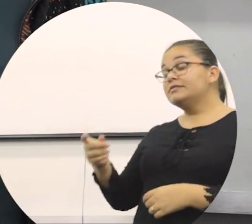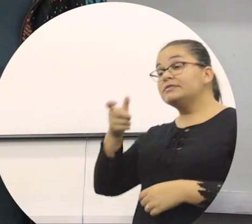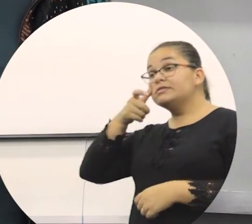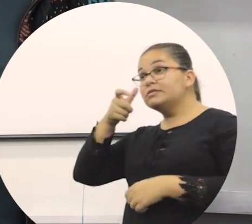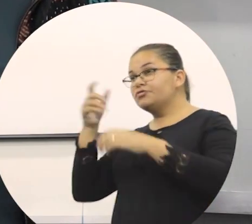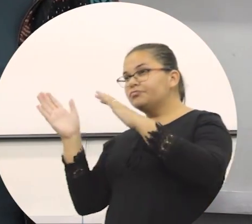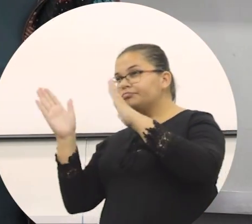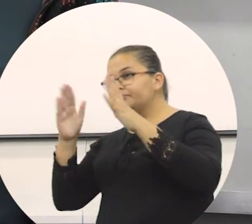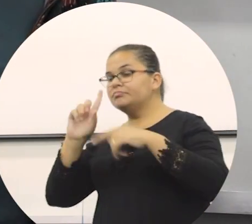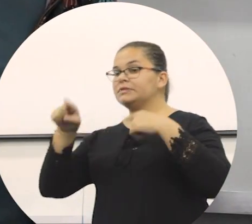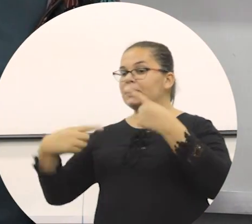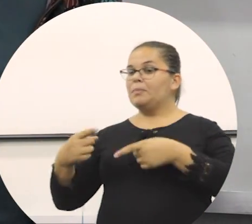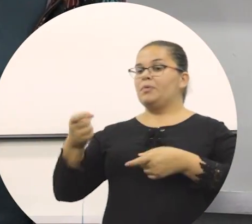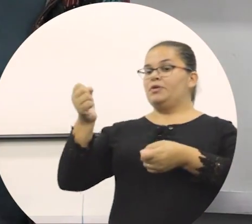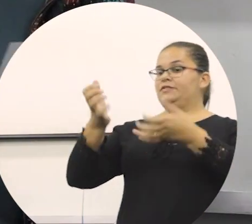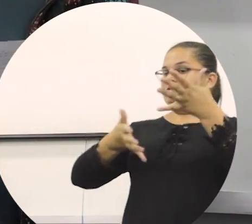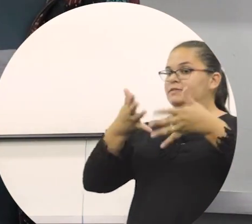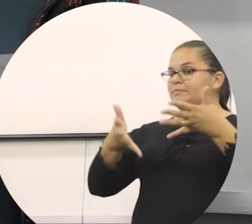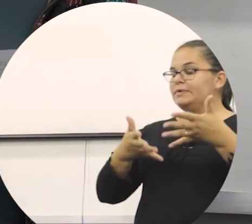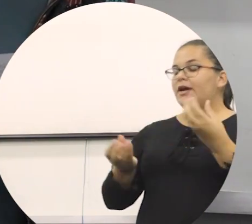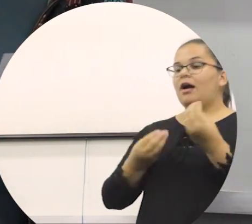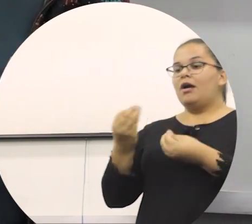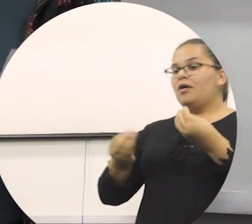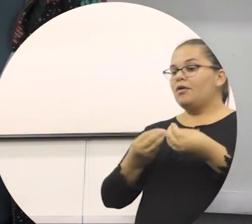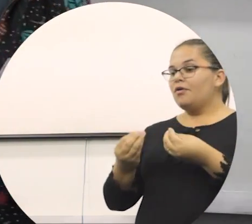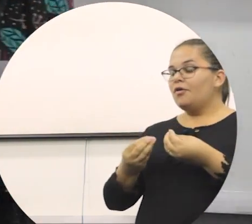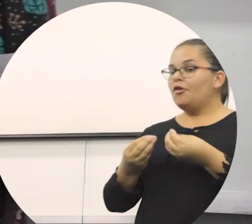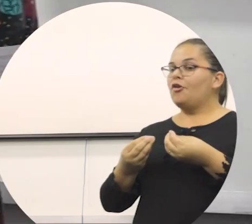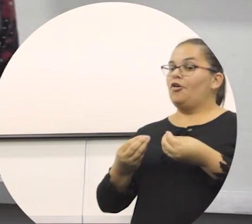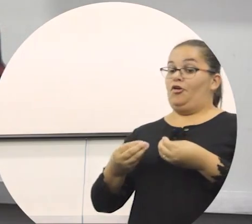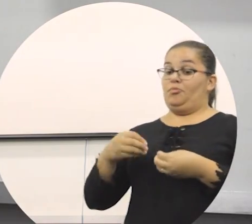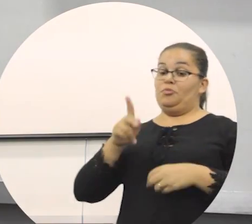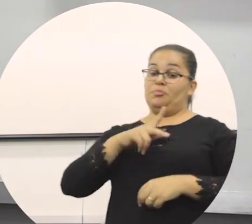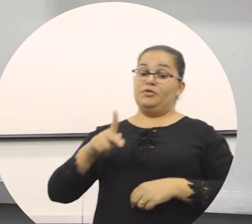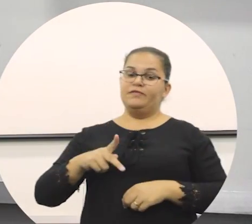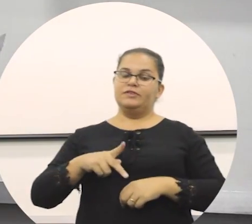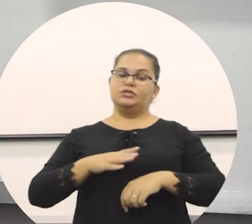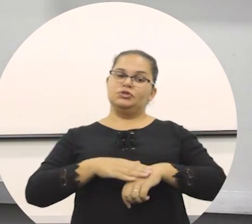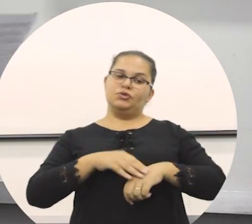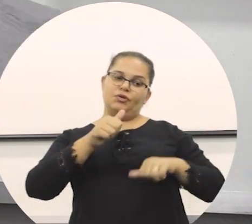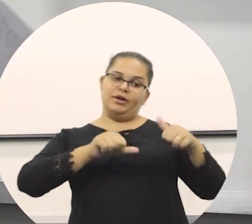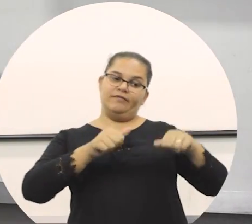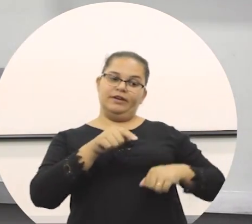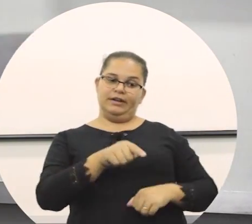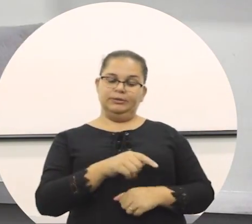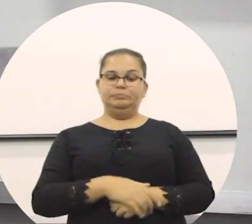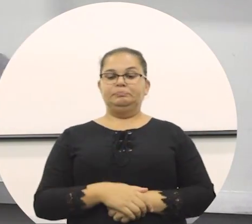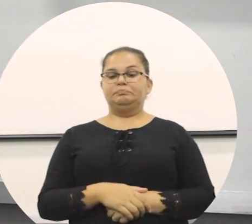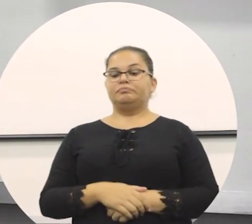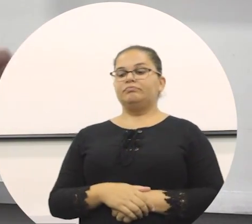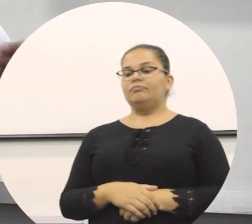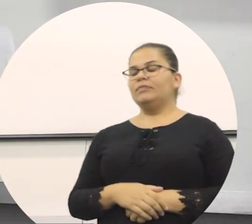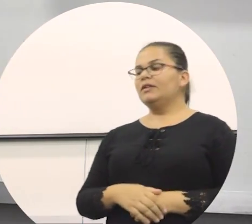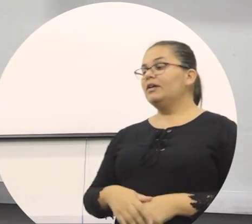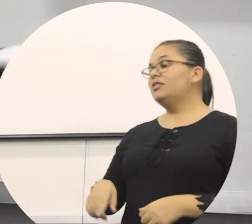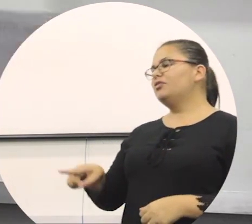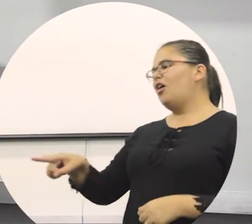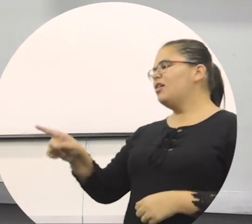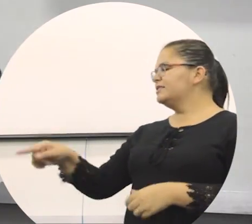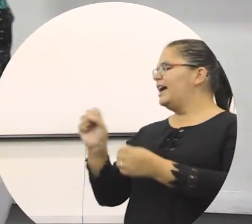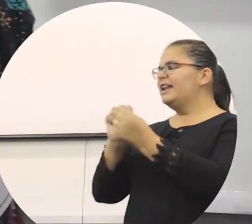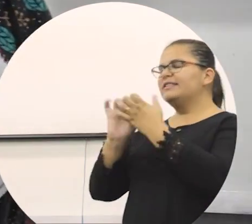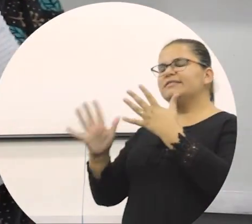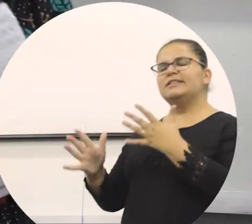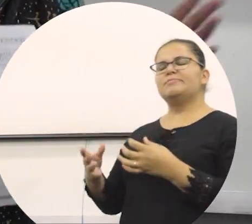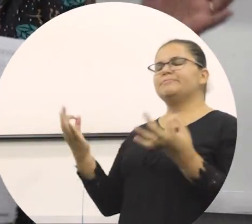orientava como deveria ser, o que a gente devia perceber nesse filme, né? Então, muitos alunos que a gente falava assim, ah, ele domina